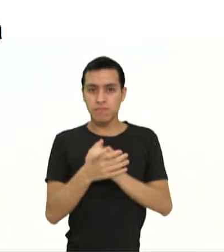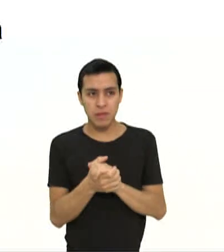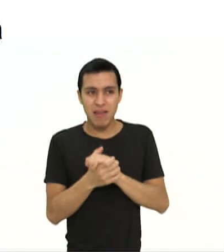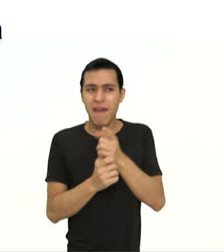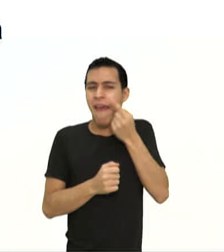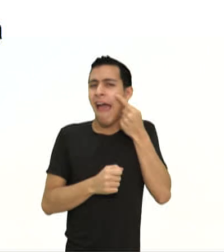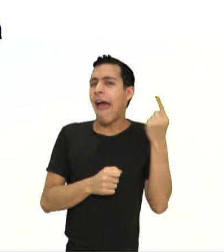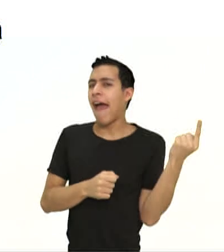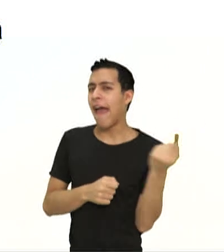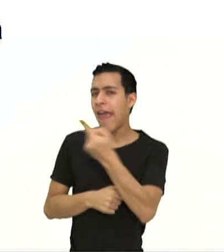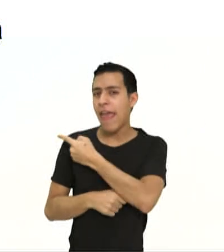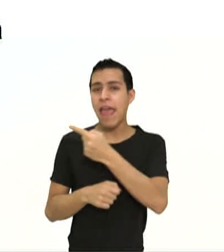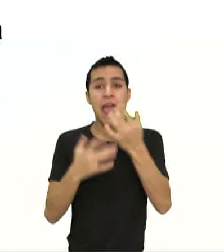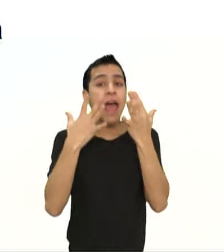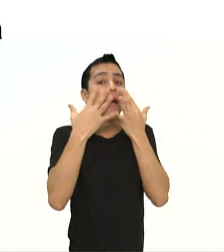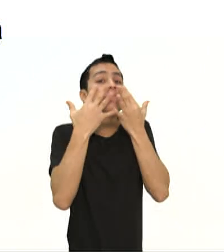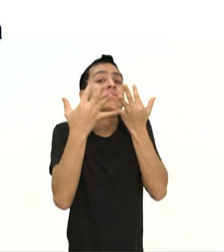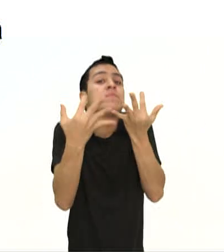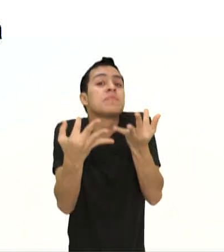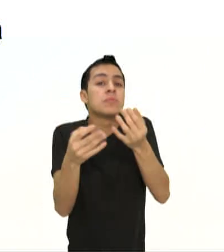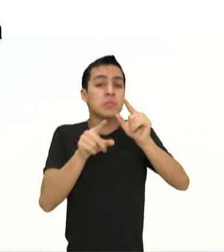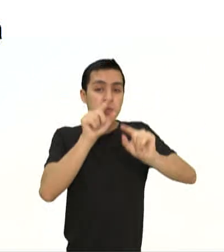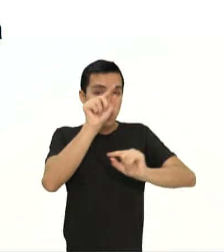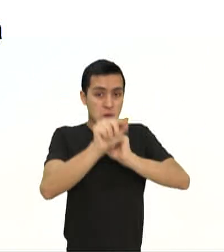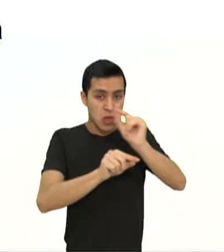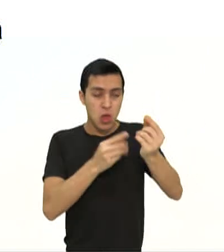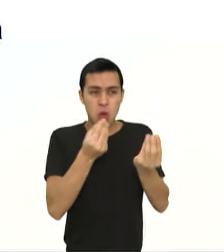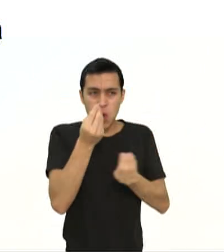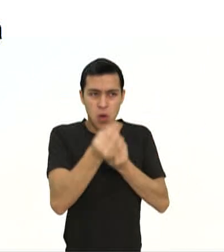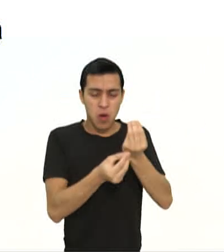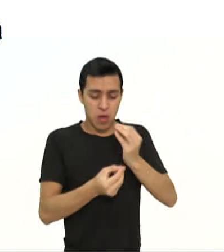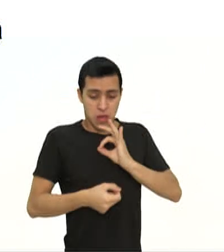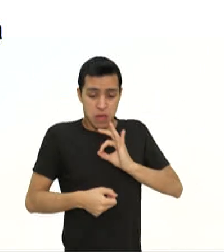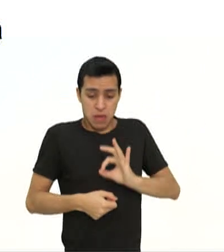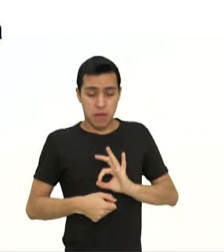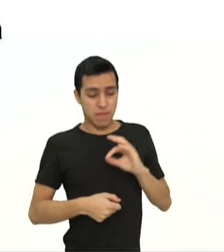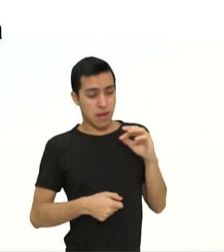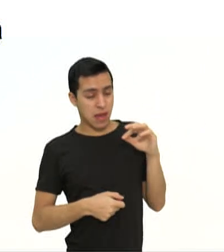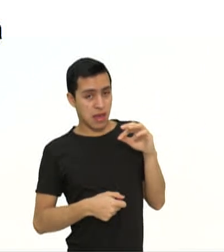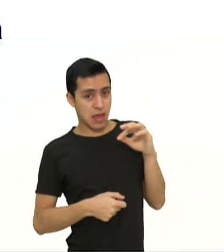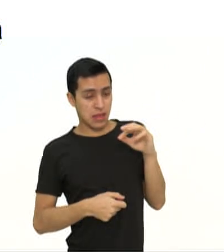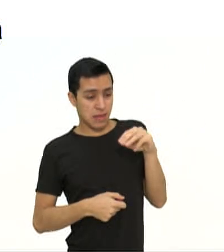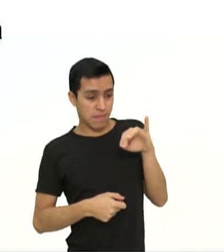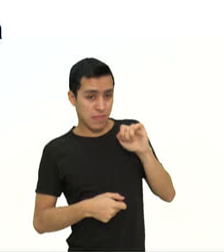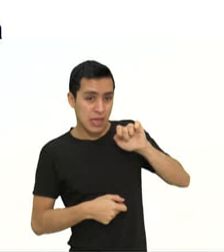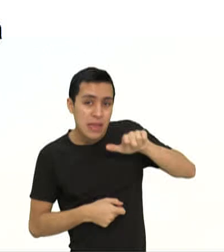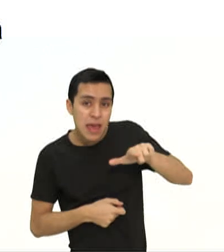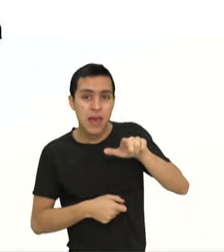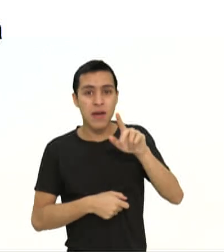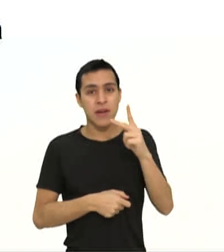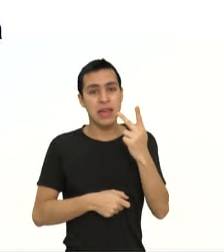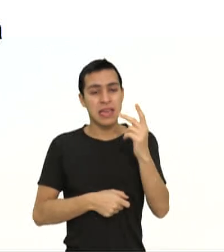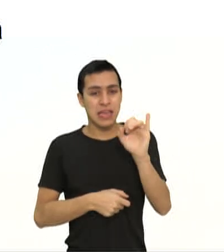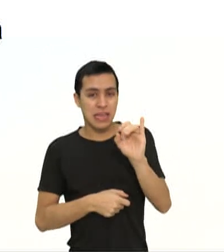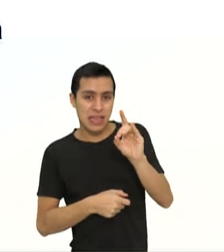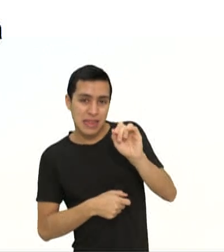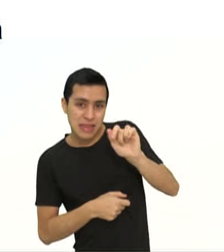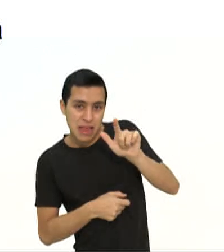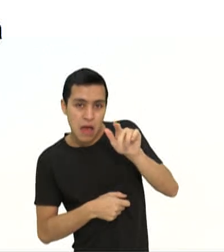prestar atenção, aqui em como o Padre Miguel Hidalgo está representado. Lembra um pouquinho da história